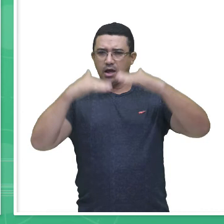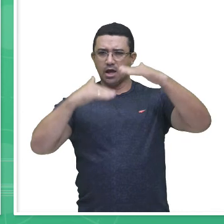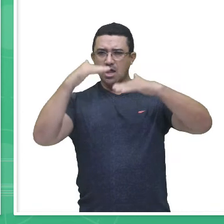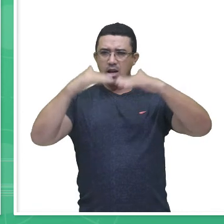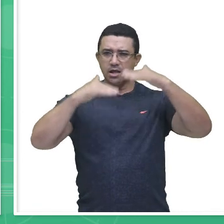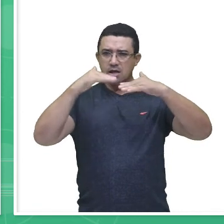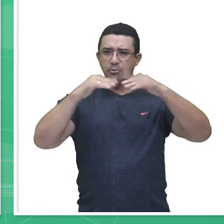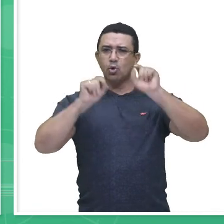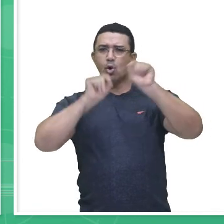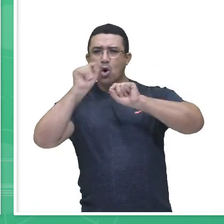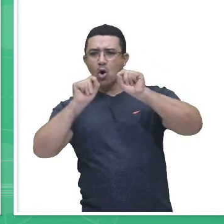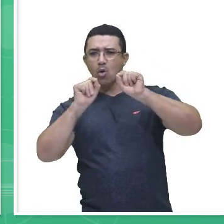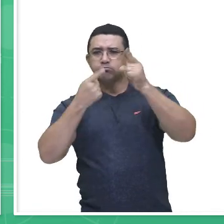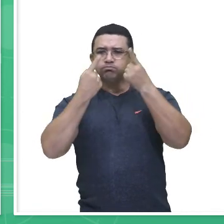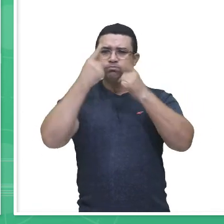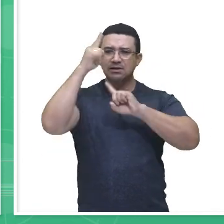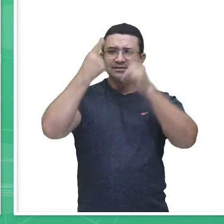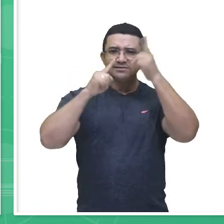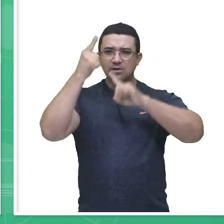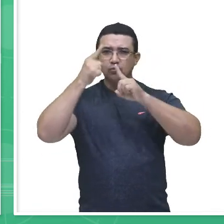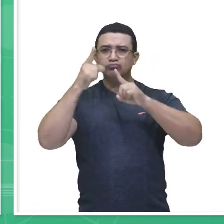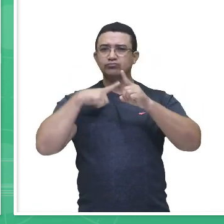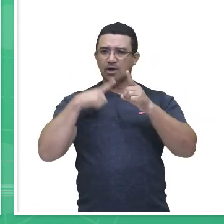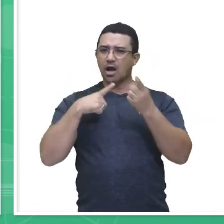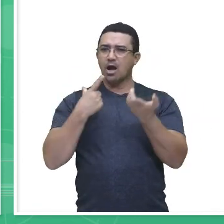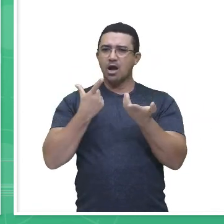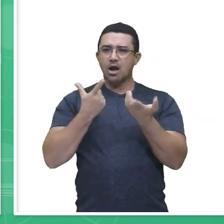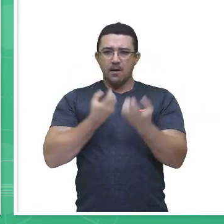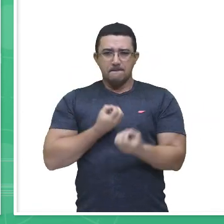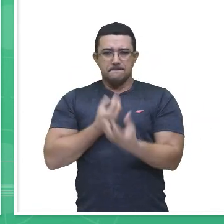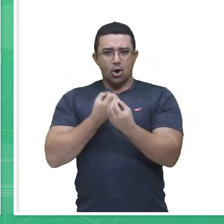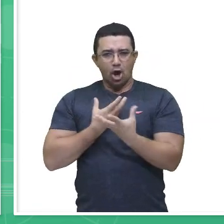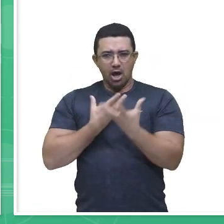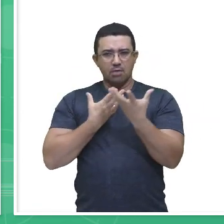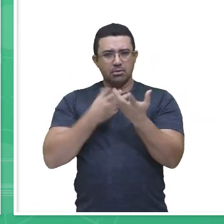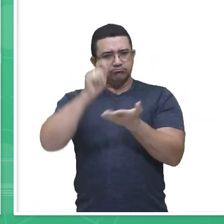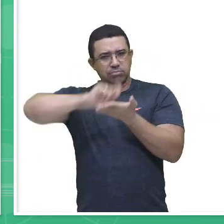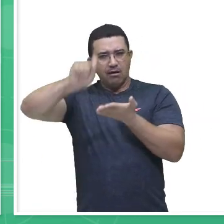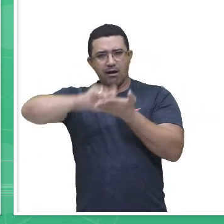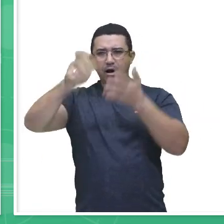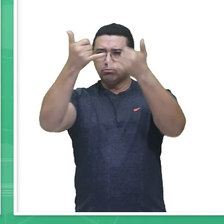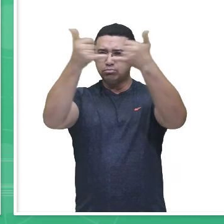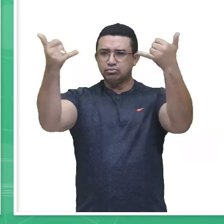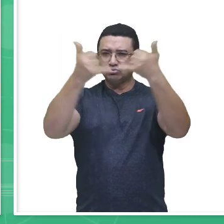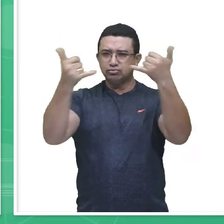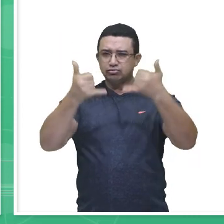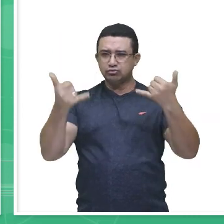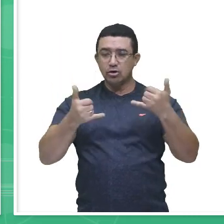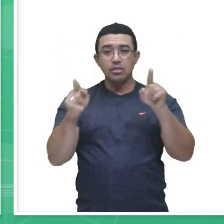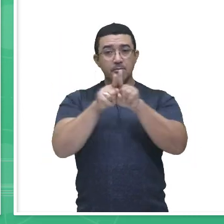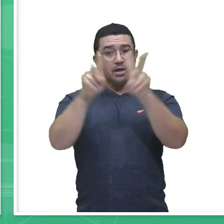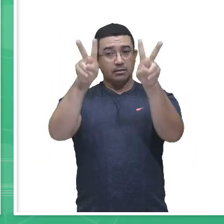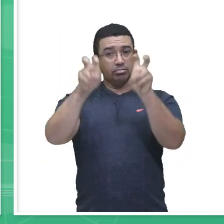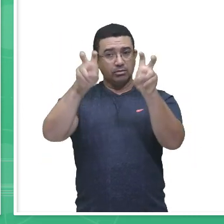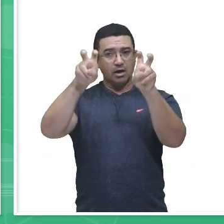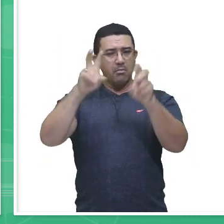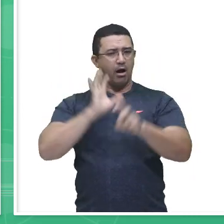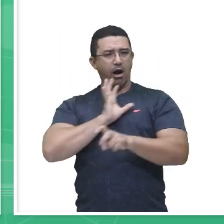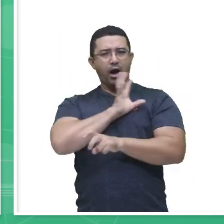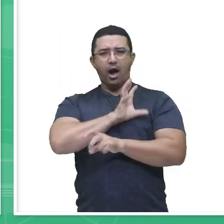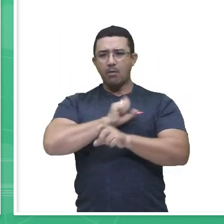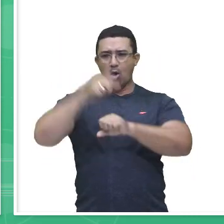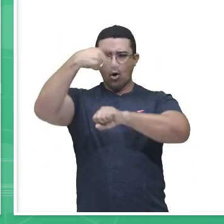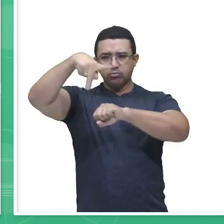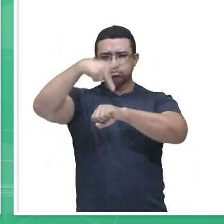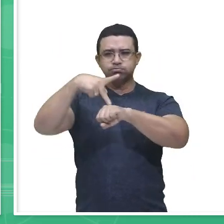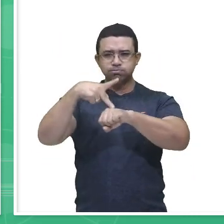de expressão, perceba que nós vamos ter um poema escrito em versos, a presença do nacionalismo, certo? Então, quando a